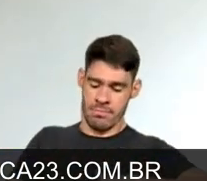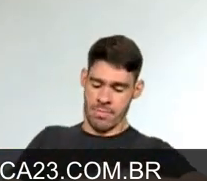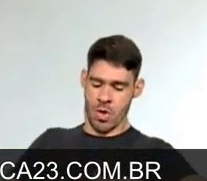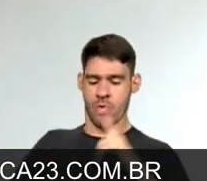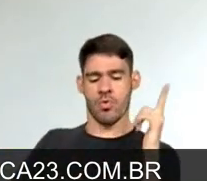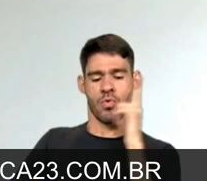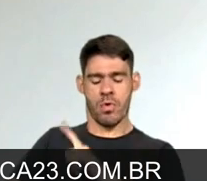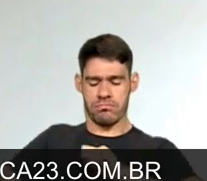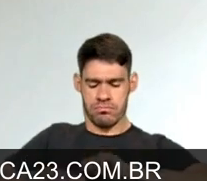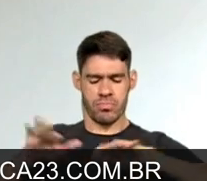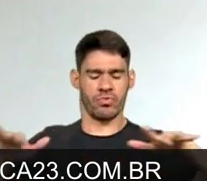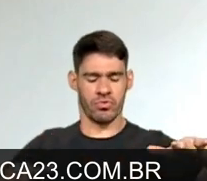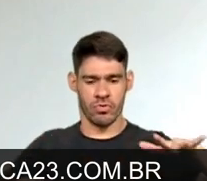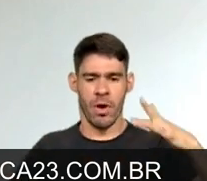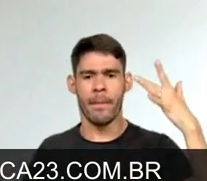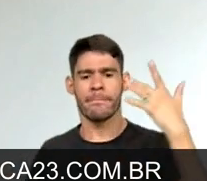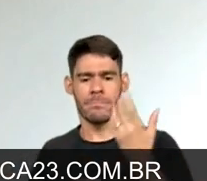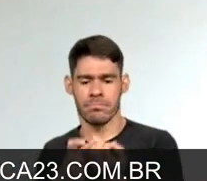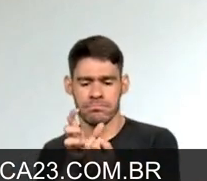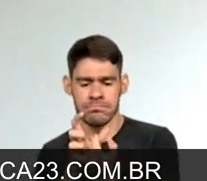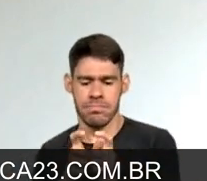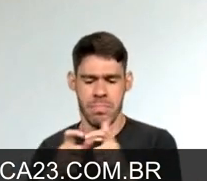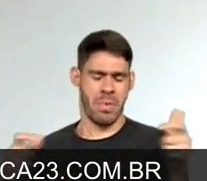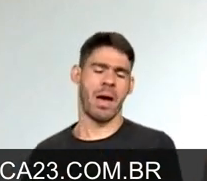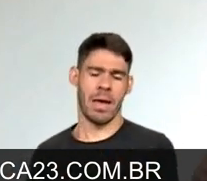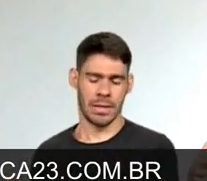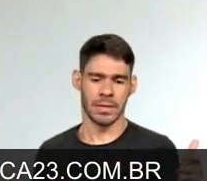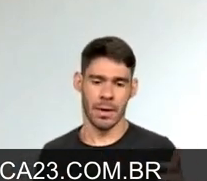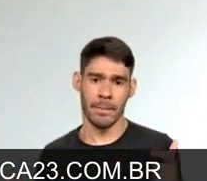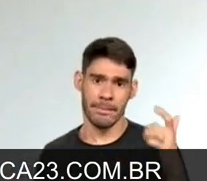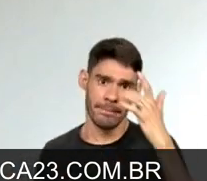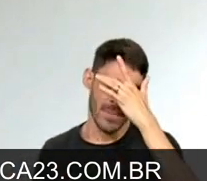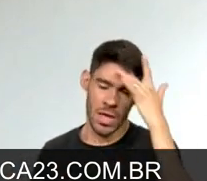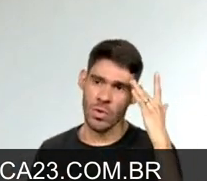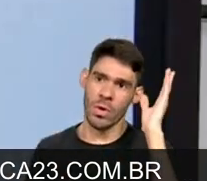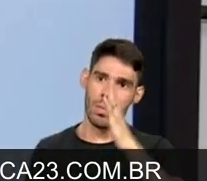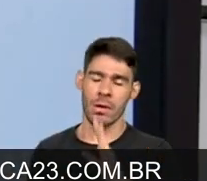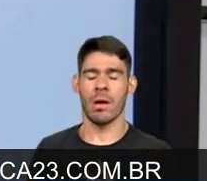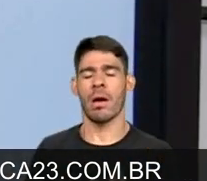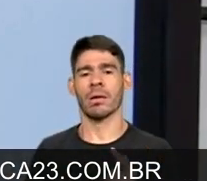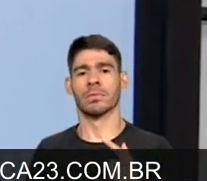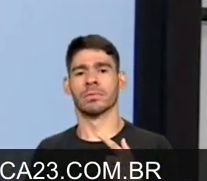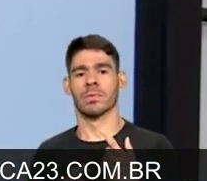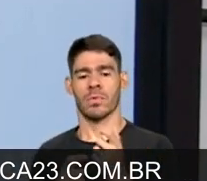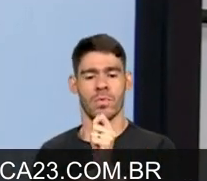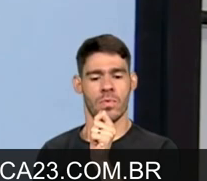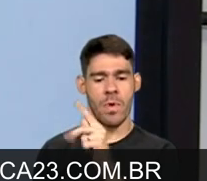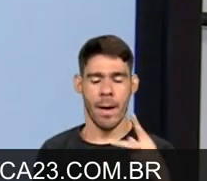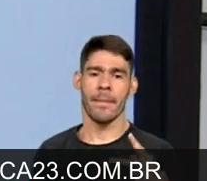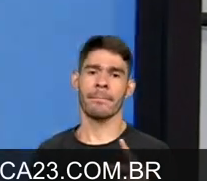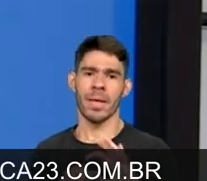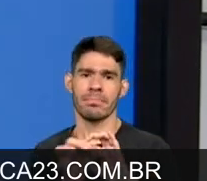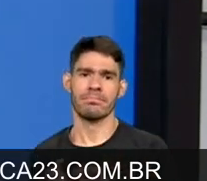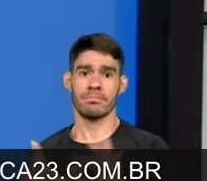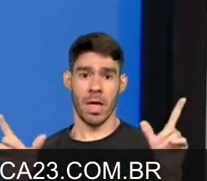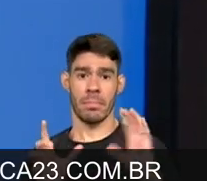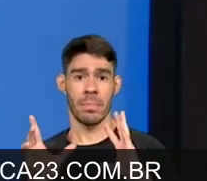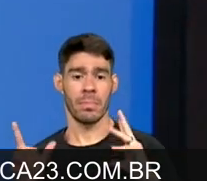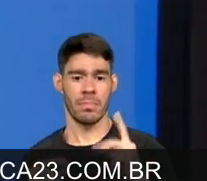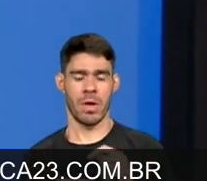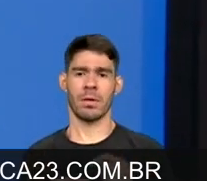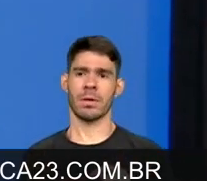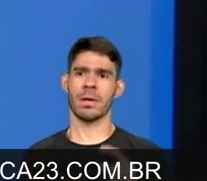alcançar o máximo de brasileiros e que os serviços que estão dentro do aplicativo sejam disponíveis para todos. Quanto mais etapas de segurança o